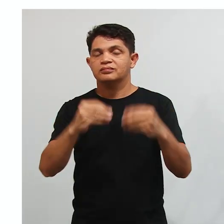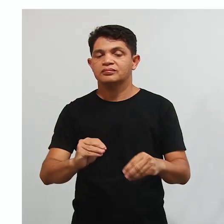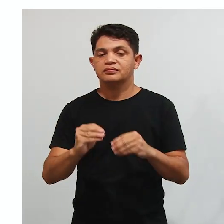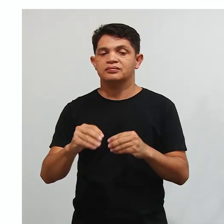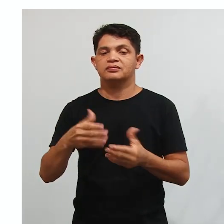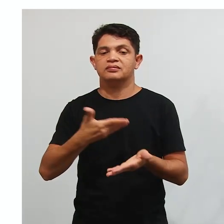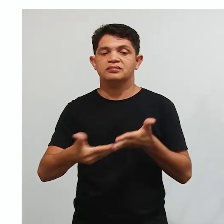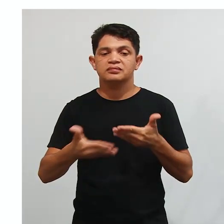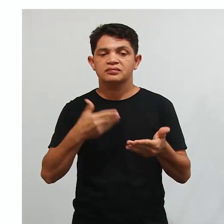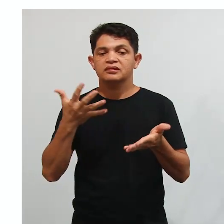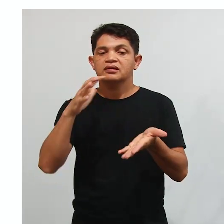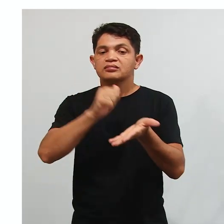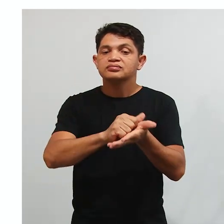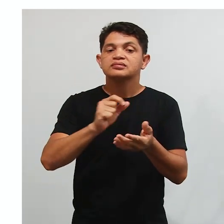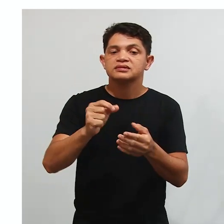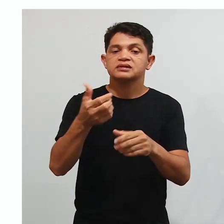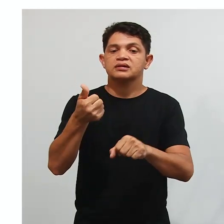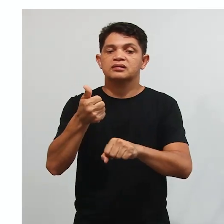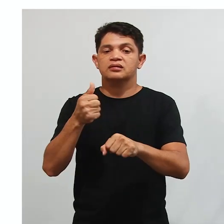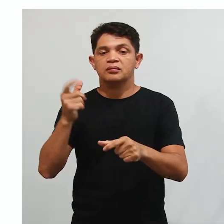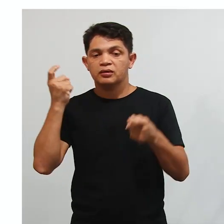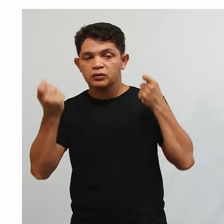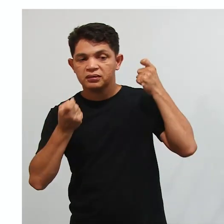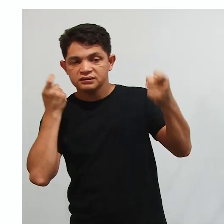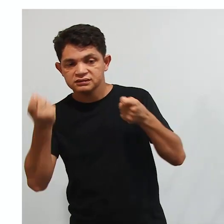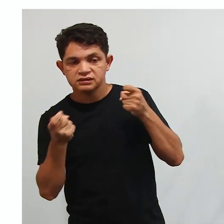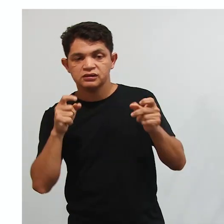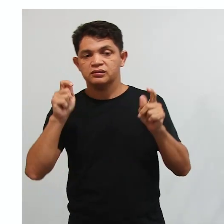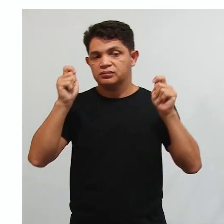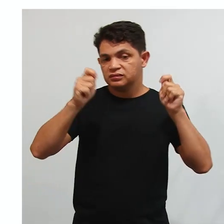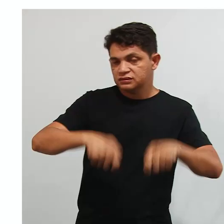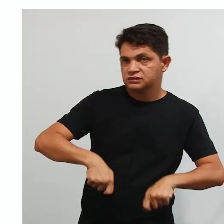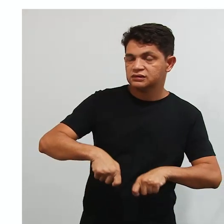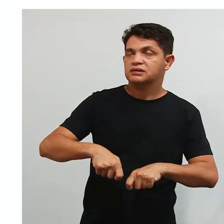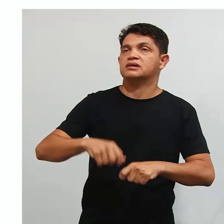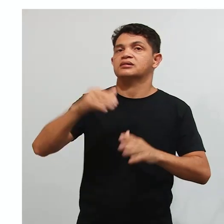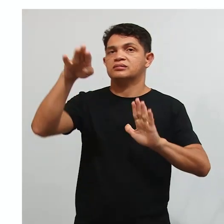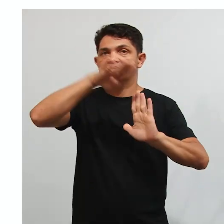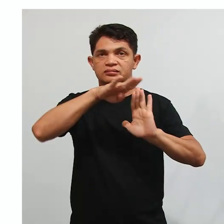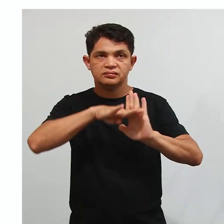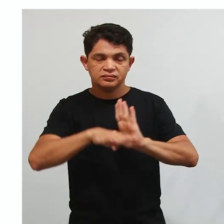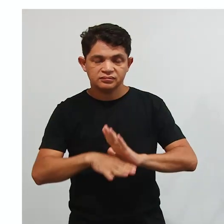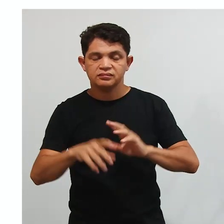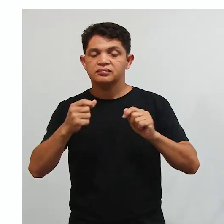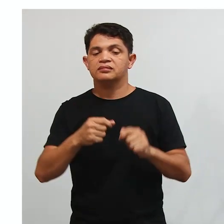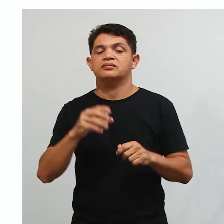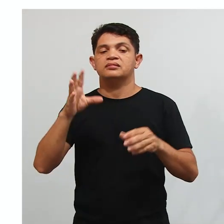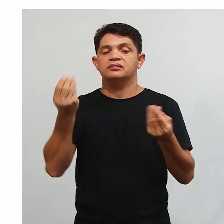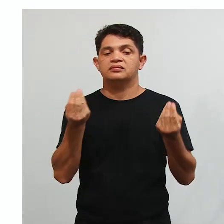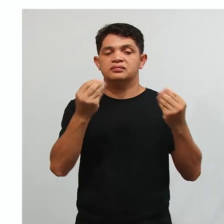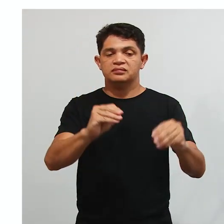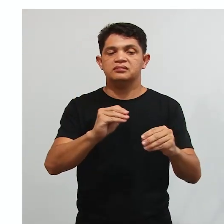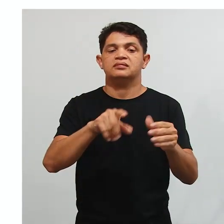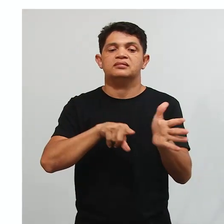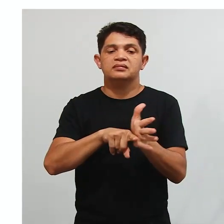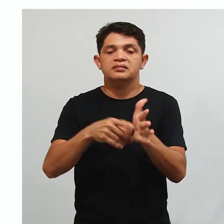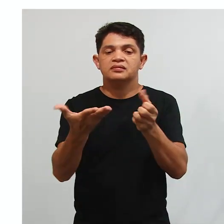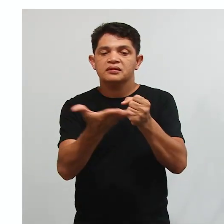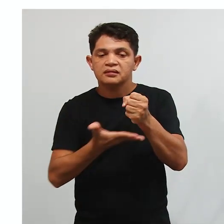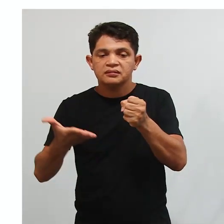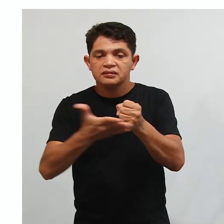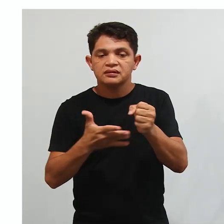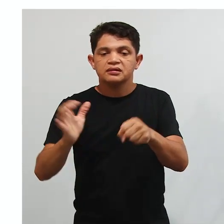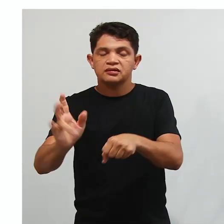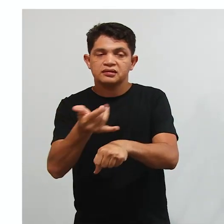da básica pura e da básica estratégica em seguida a gente vai ver a aplicada então aqui já subdividiu a pura né a básica em